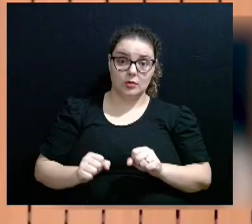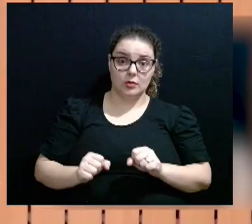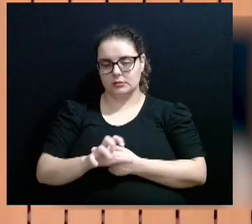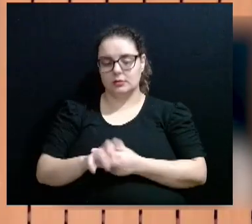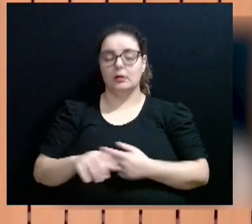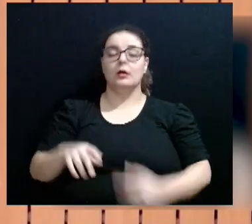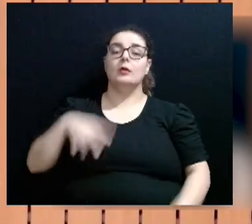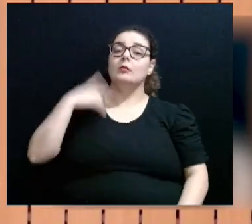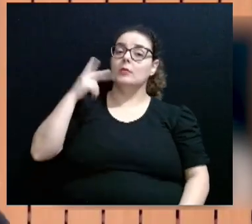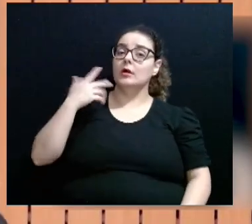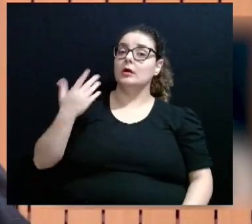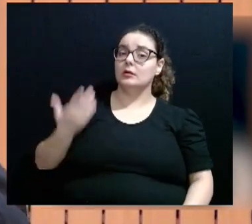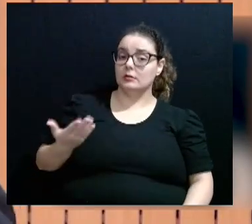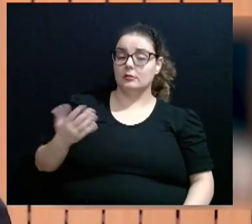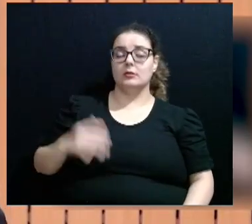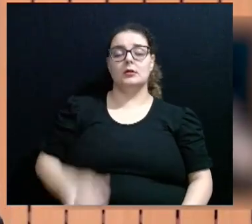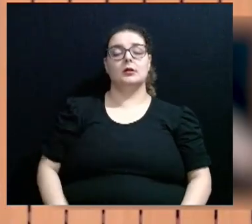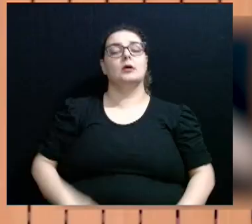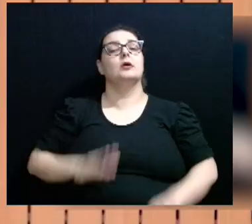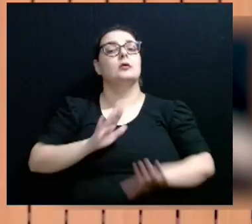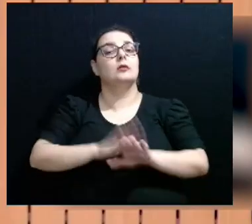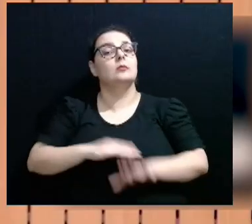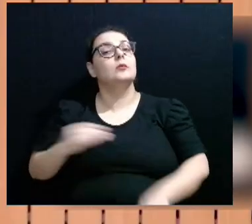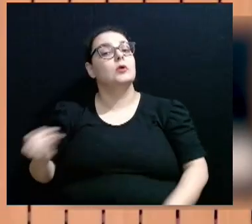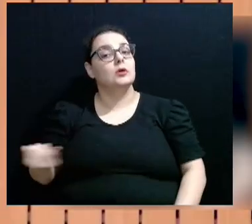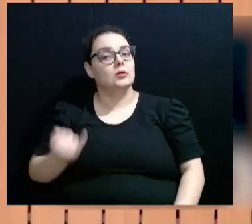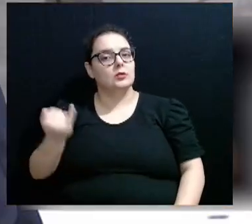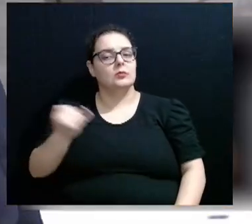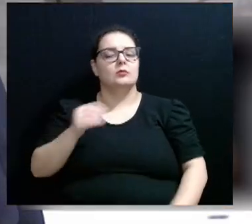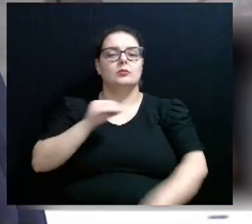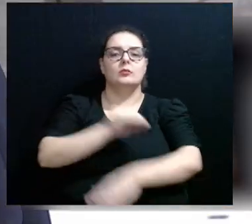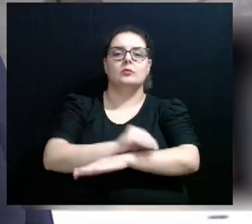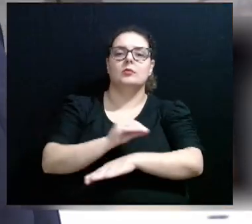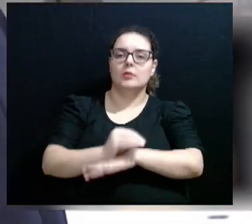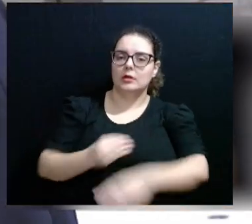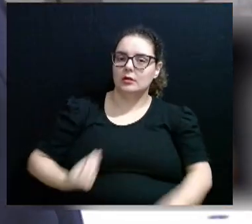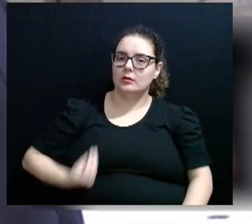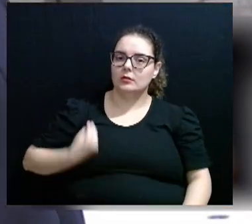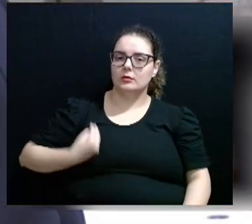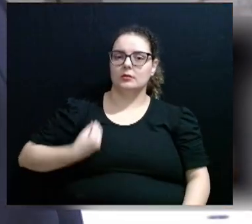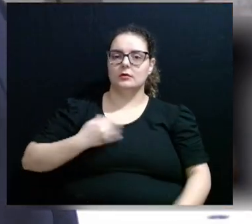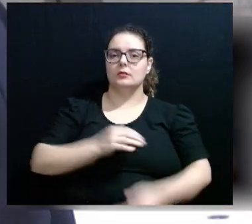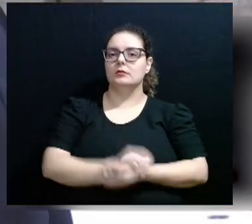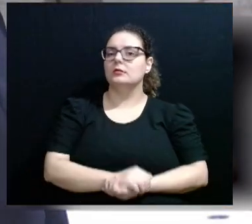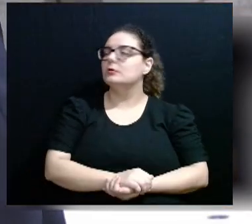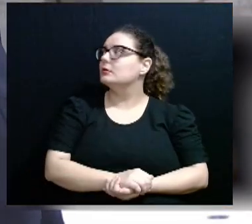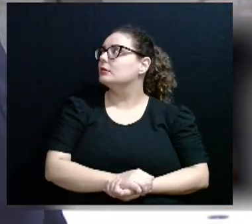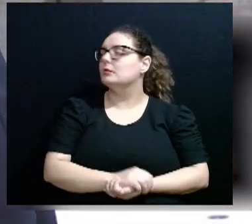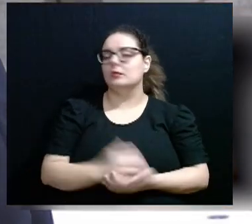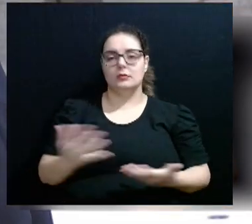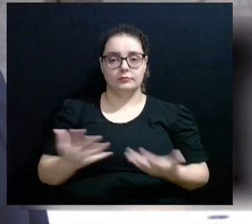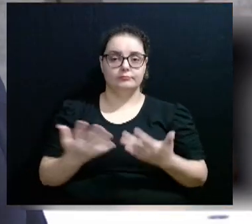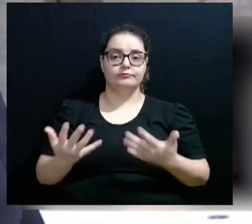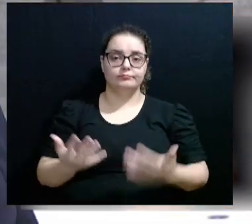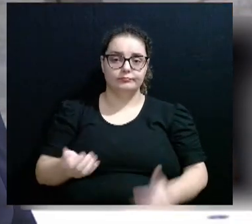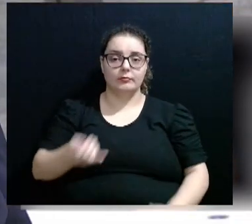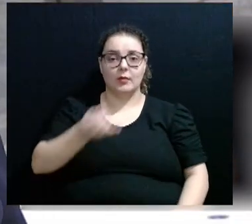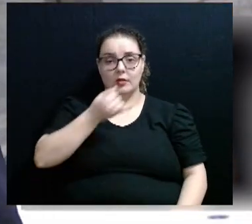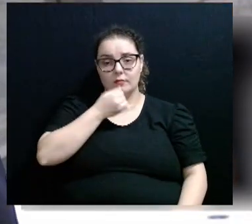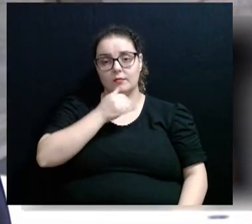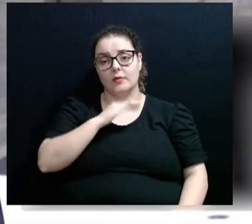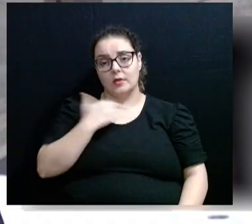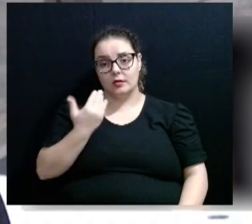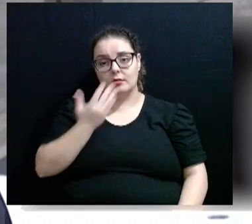a medida é essencial para preservar vidas. O que motivou foi a morte, né, da Manuela, uma criança de